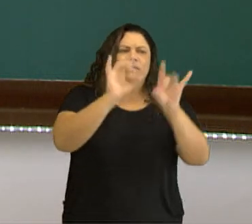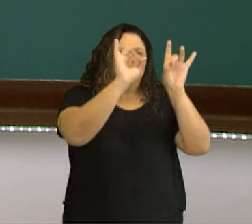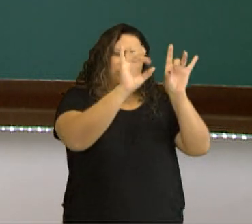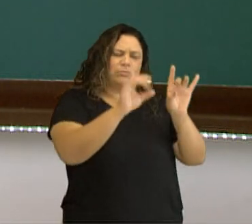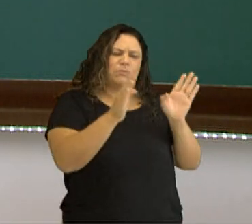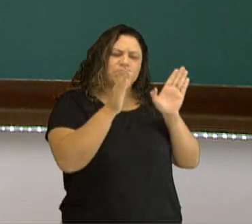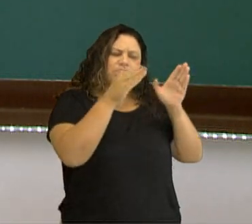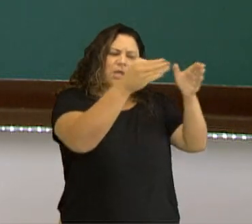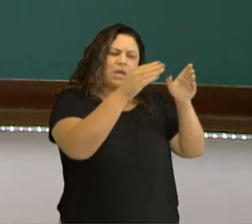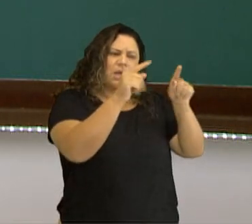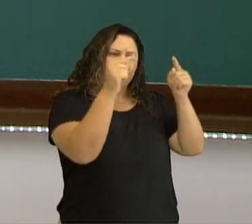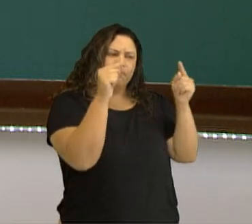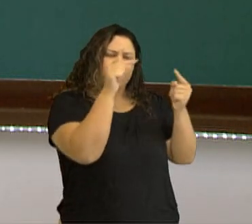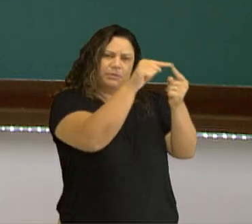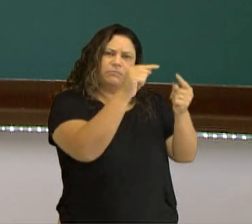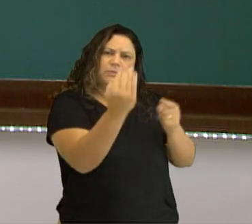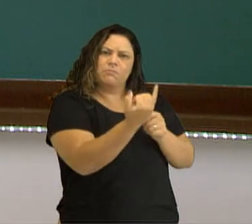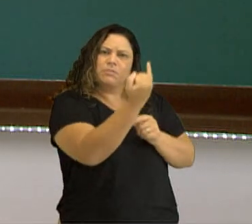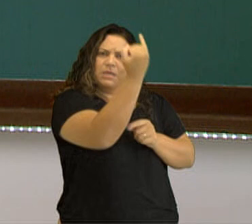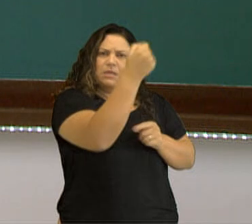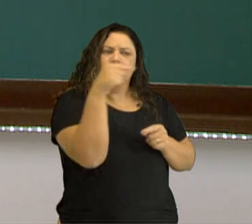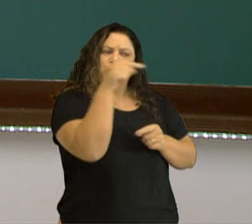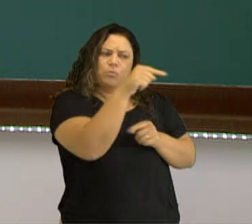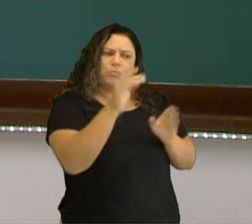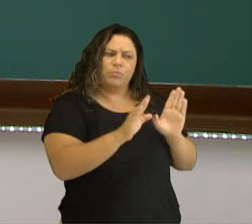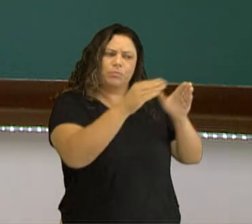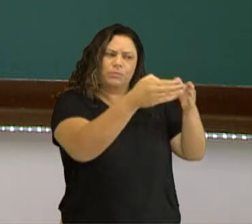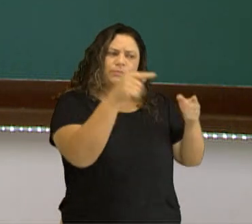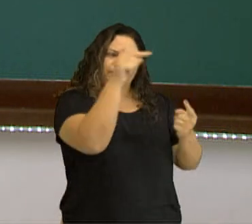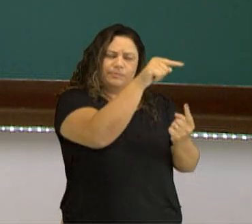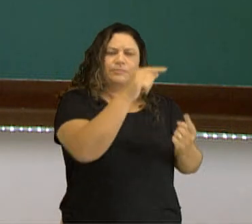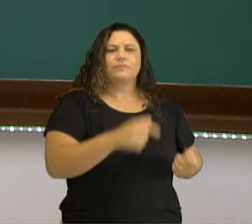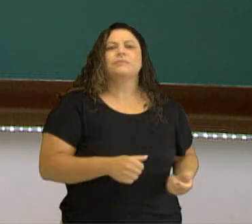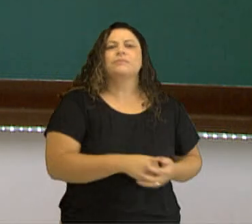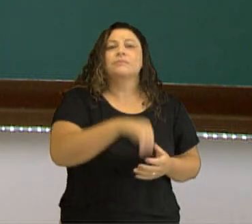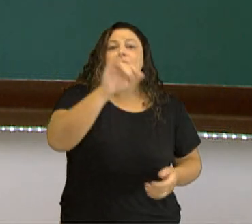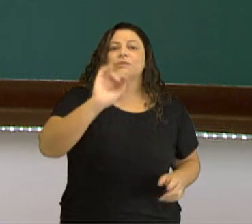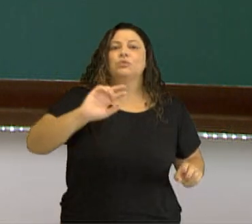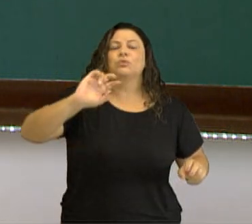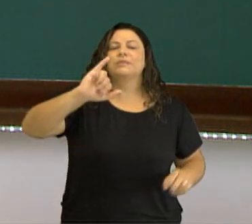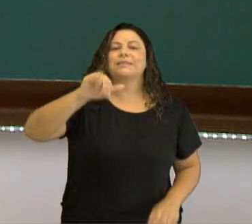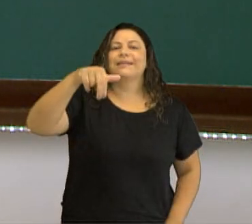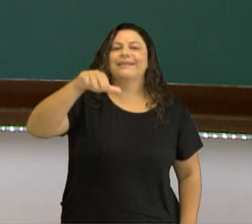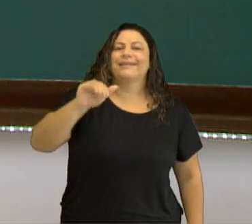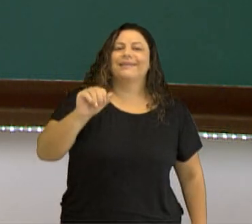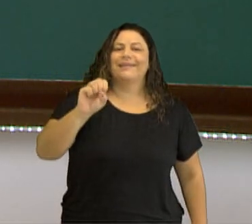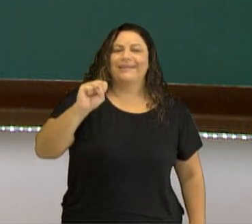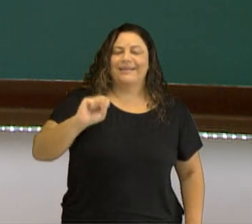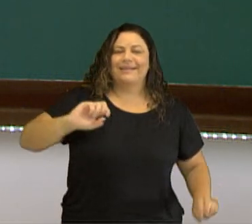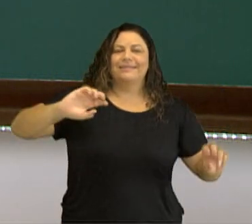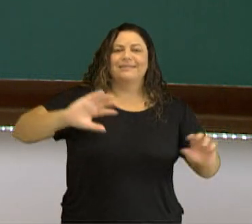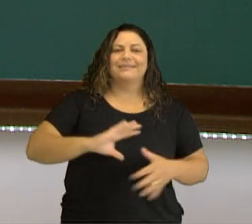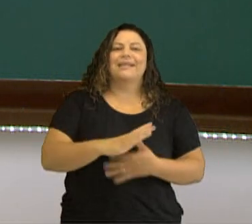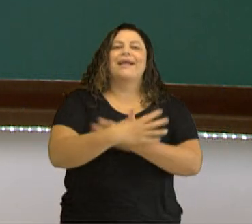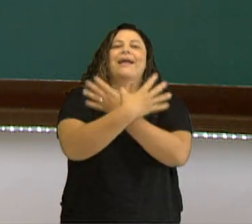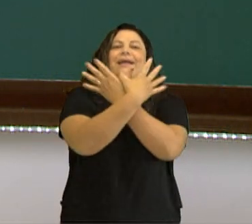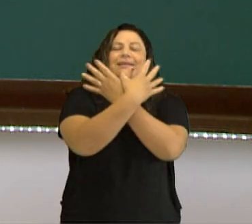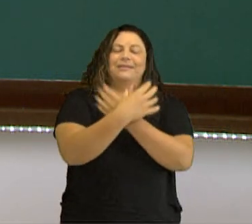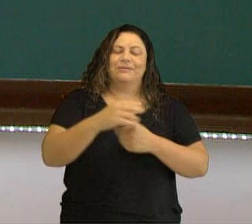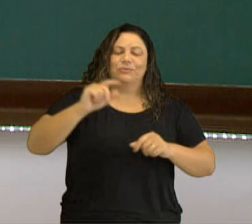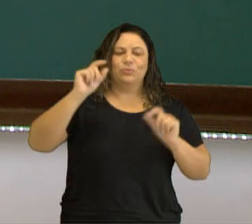específico, né? Uma civilização importante que é a civilização dos Incas, né? Que vão ocupar principalmente essa região